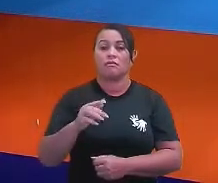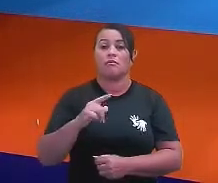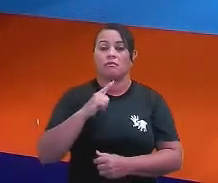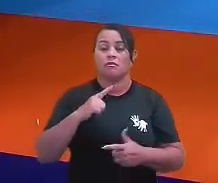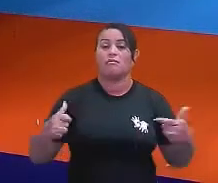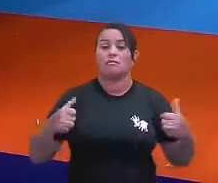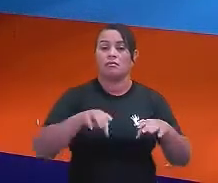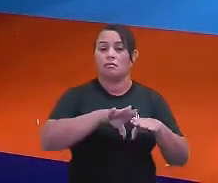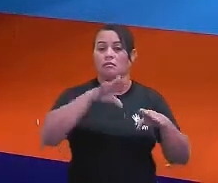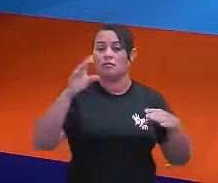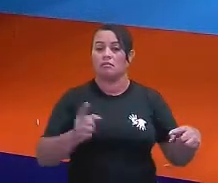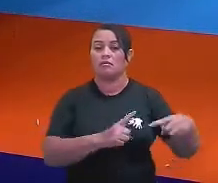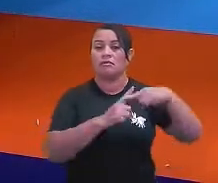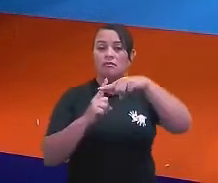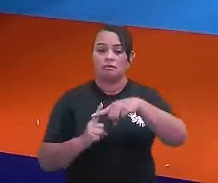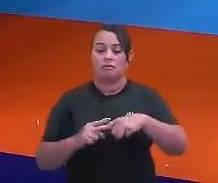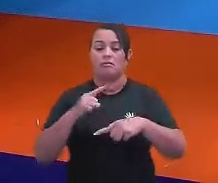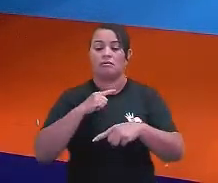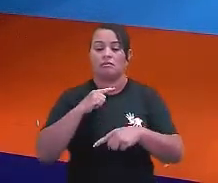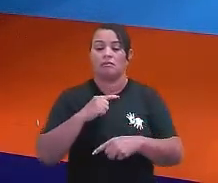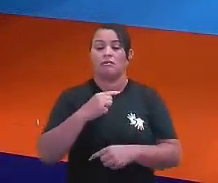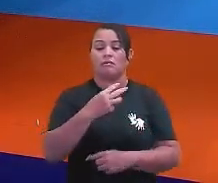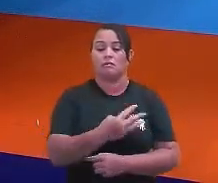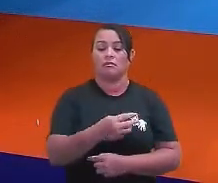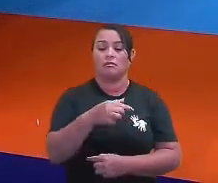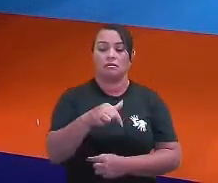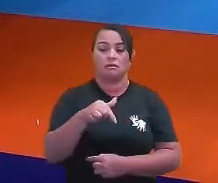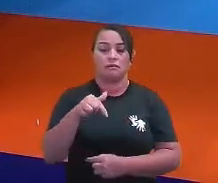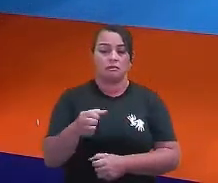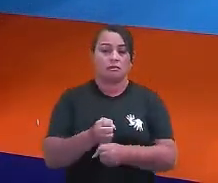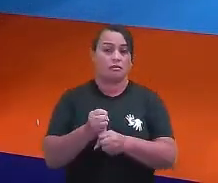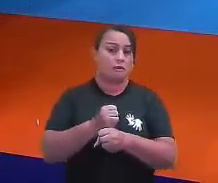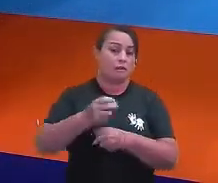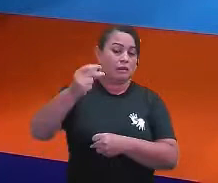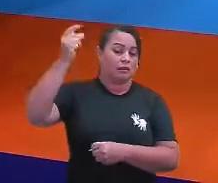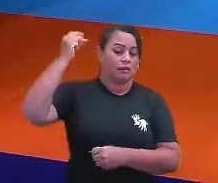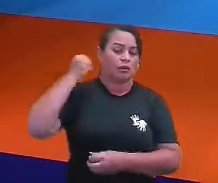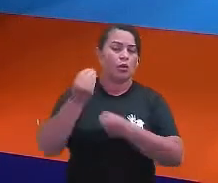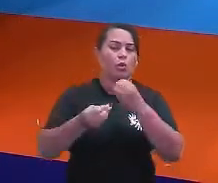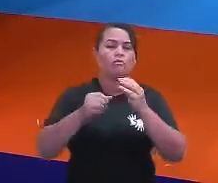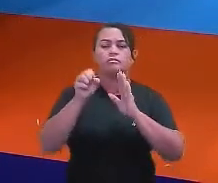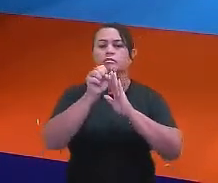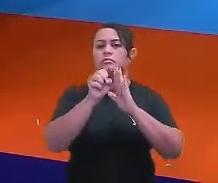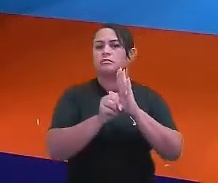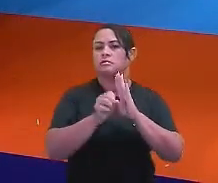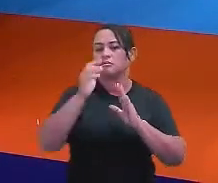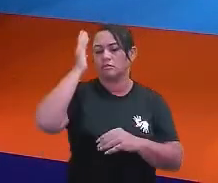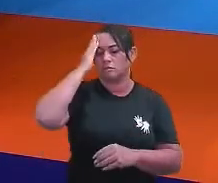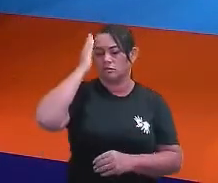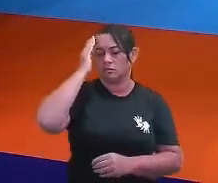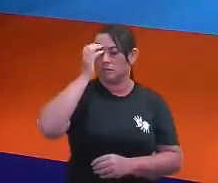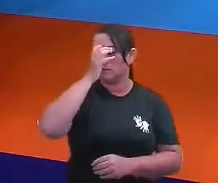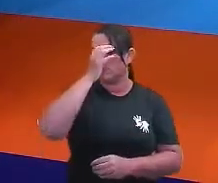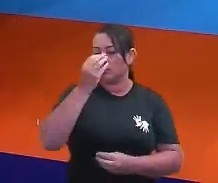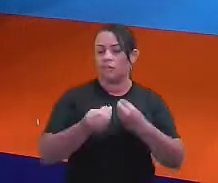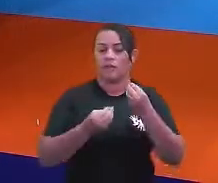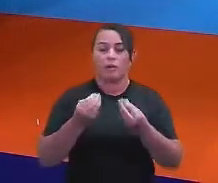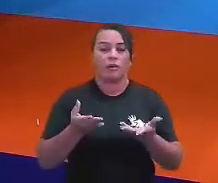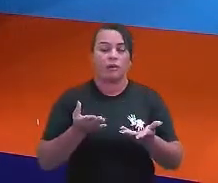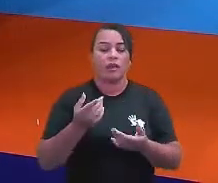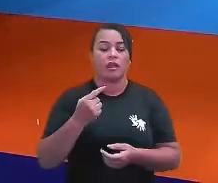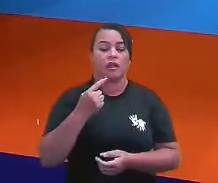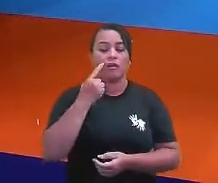há 377 anos atrás. E para saber em qual século ocorreu a Batalha das Tabocas, eu vou